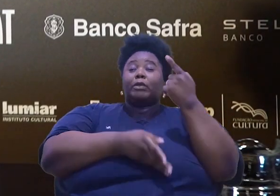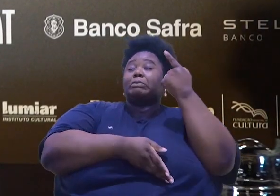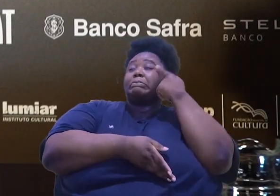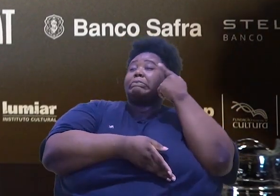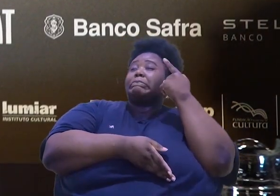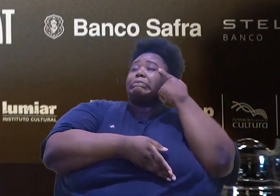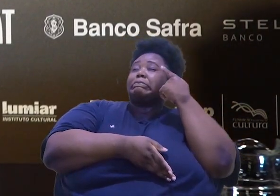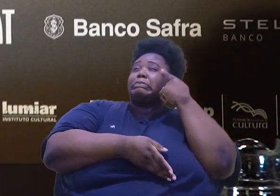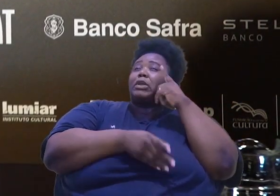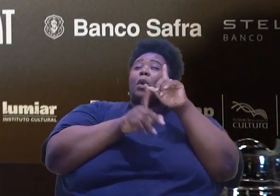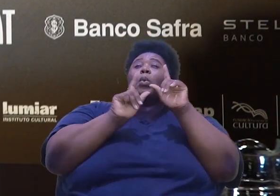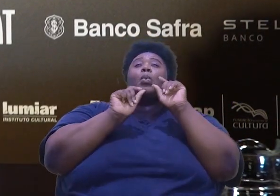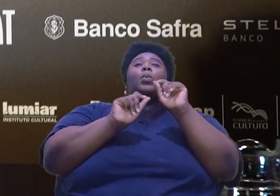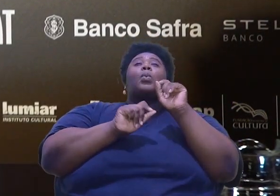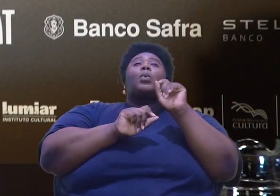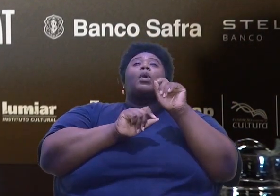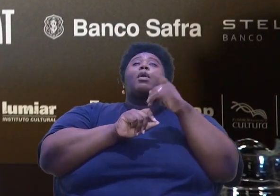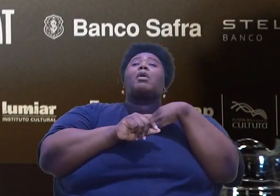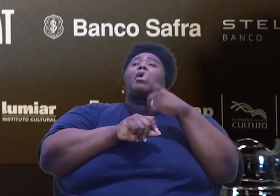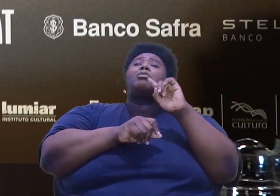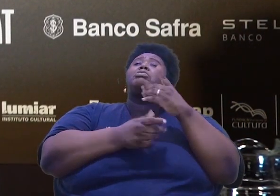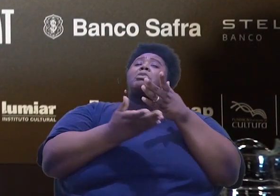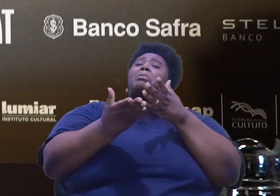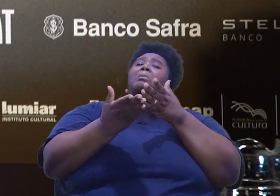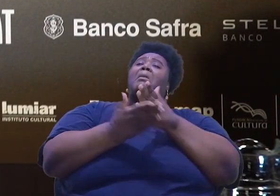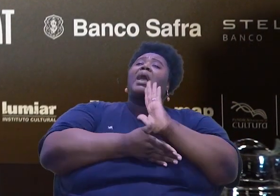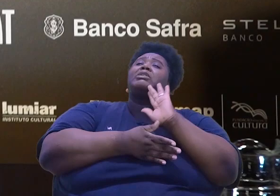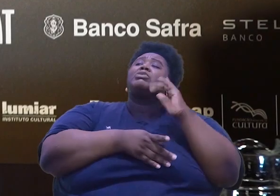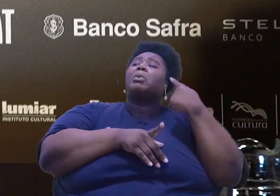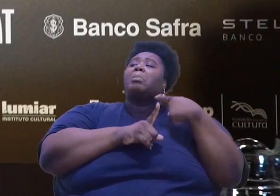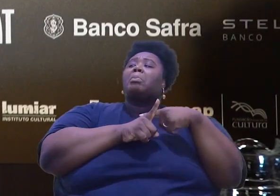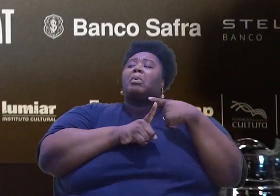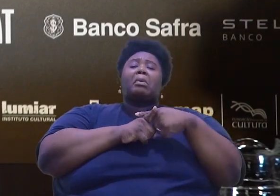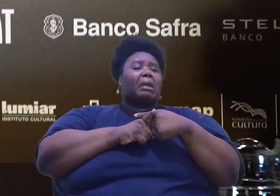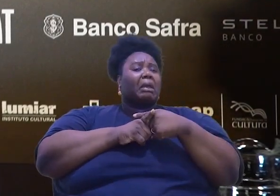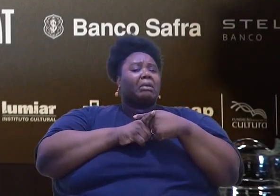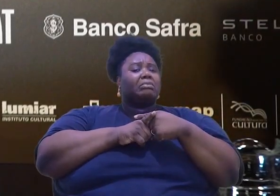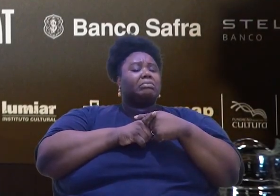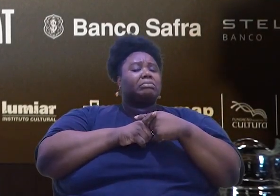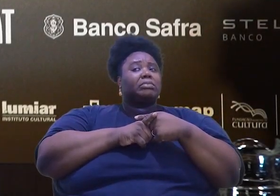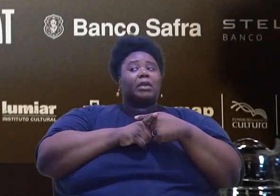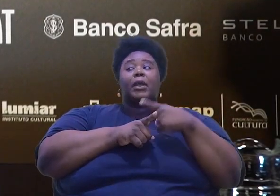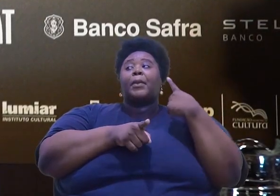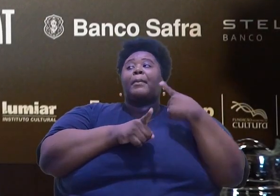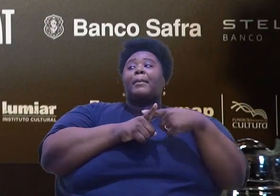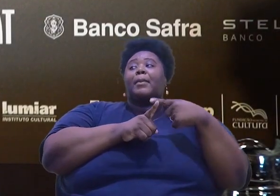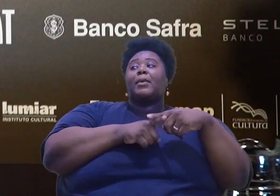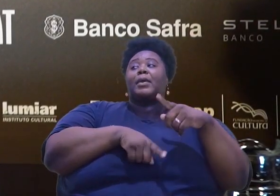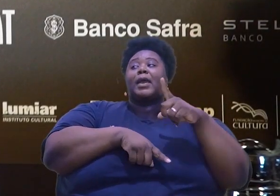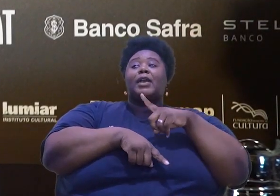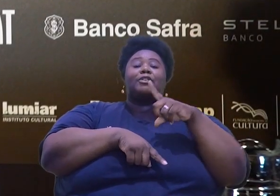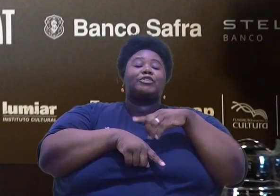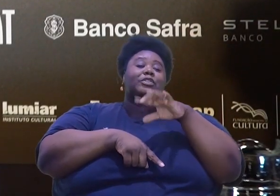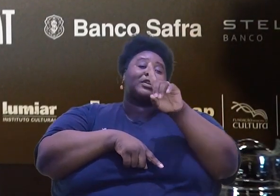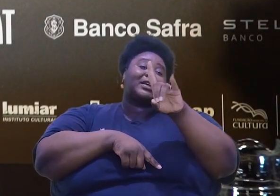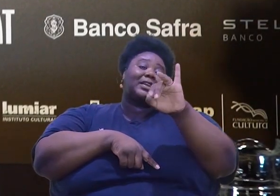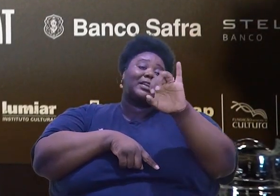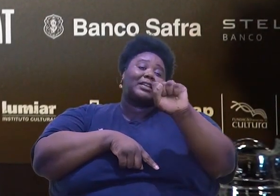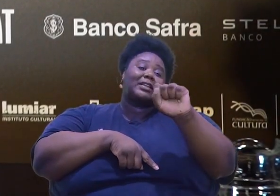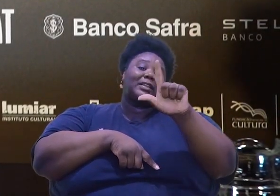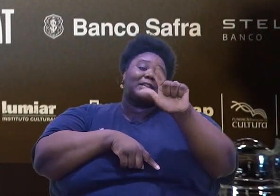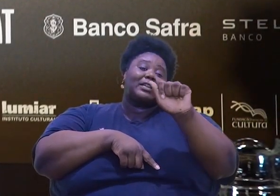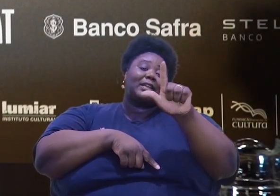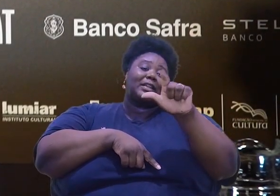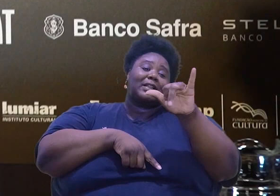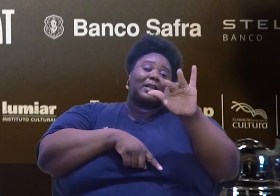pensando por que eu fui reprovada na primeira série primária. Porque eu tinha dislalia, que